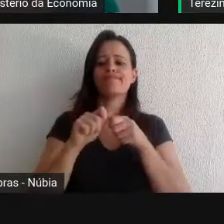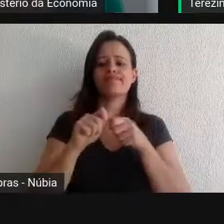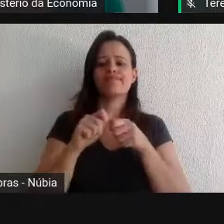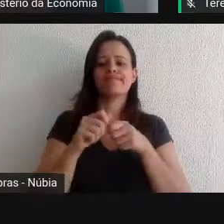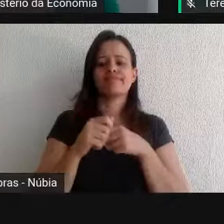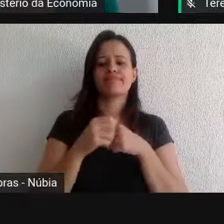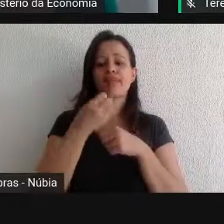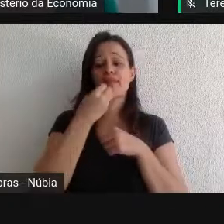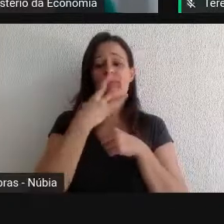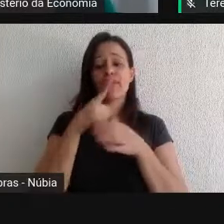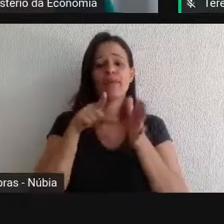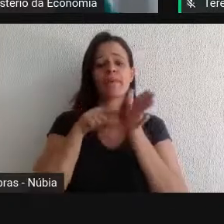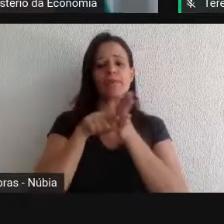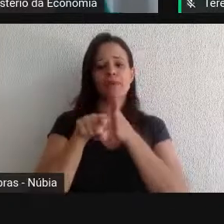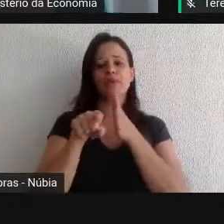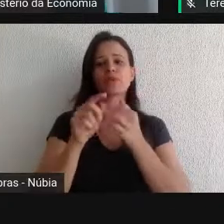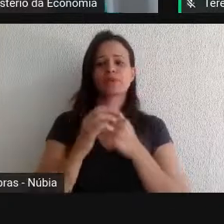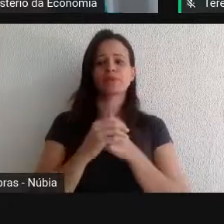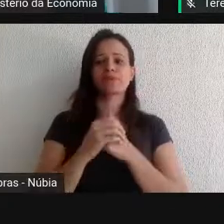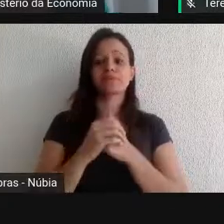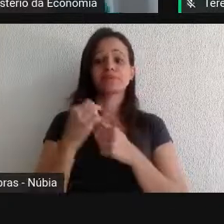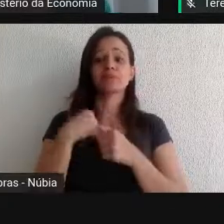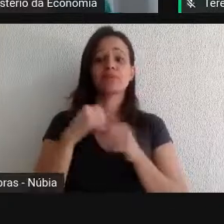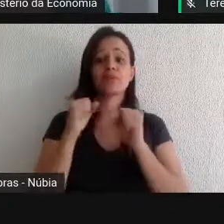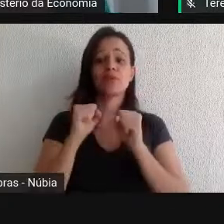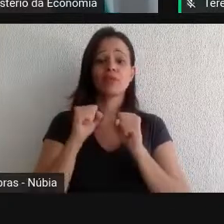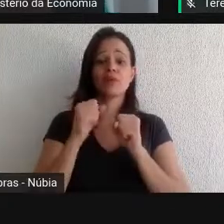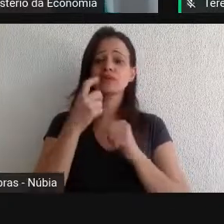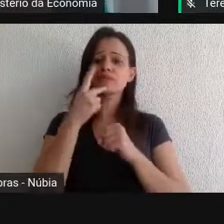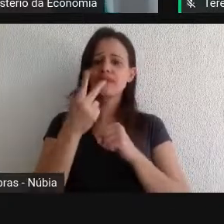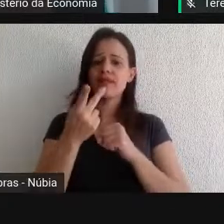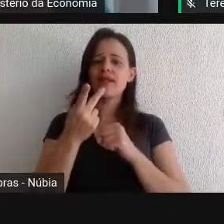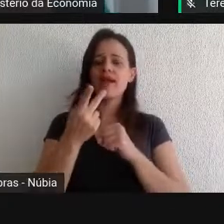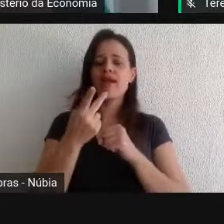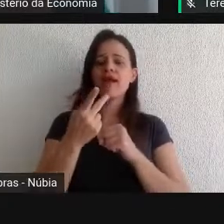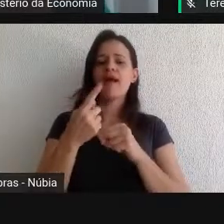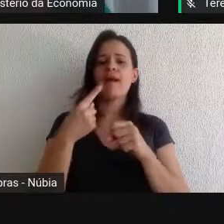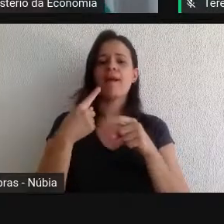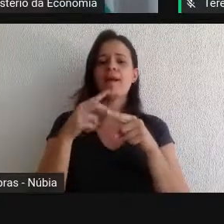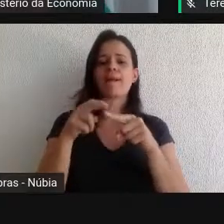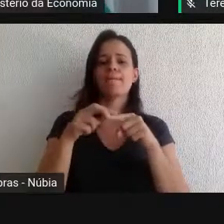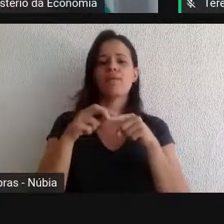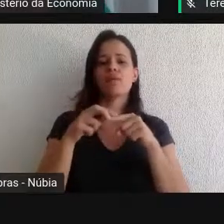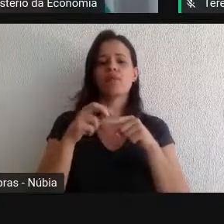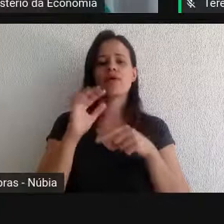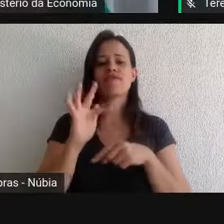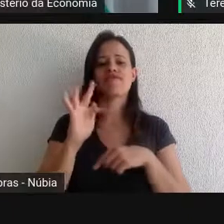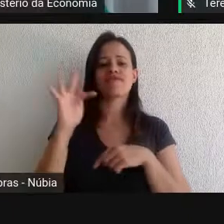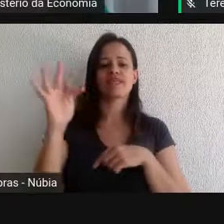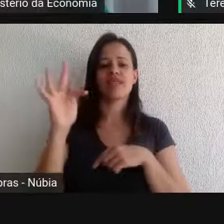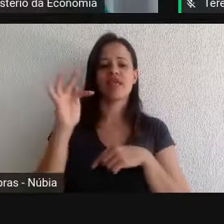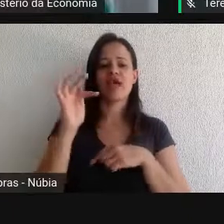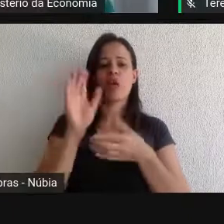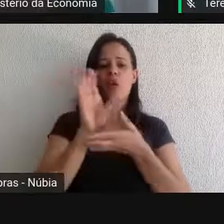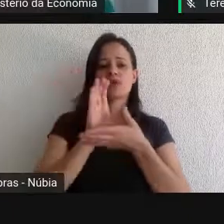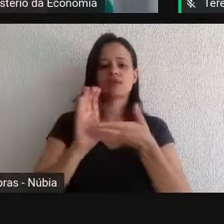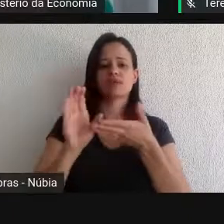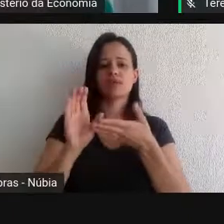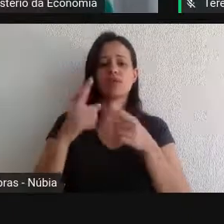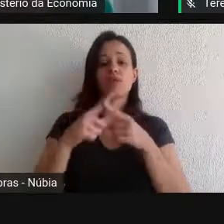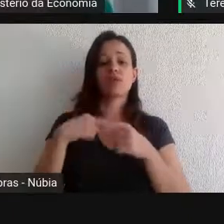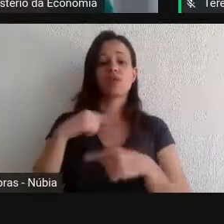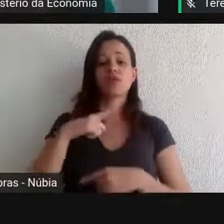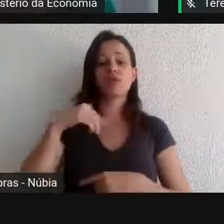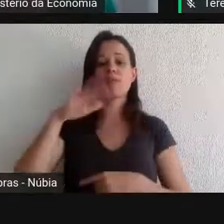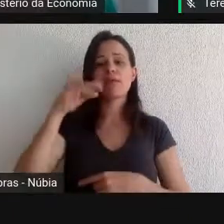Boa pergunta. Eu posso falar com mais propriedade em relação ao licenciamento ambiental federal, porque é onde eu tive mais vivência, embora eu